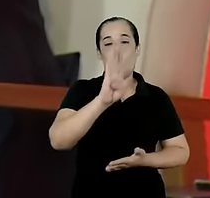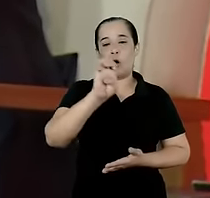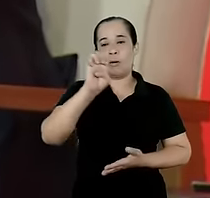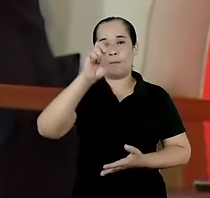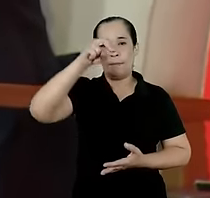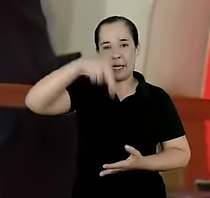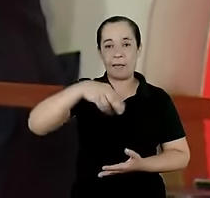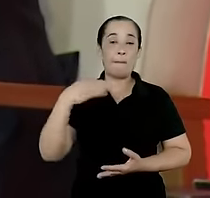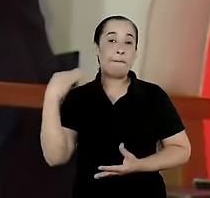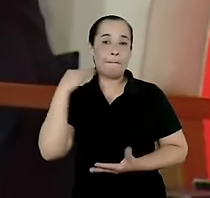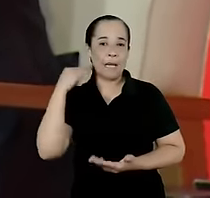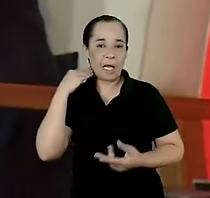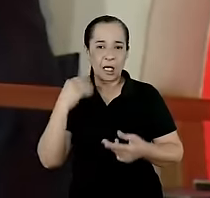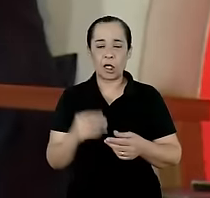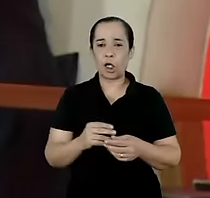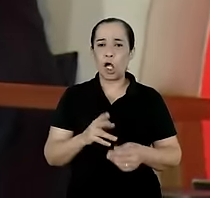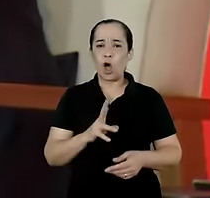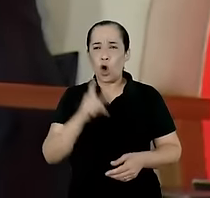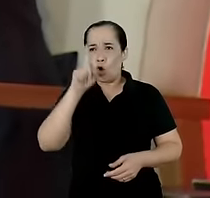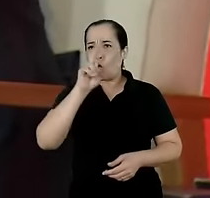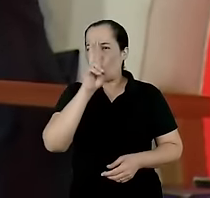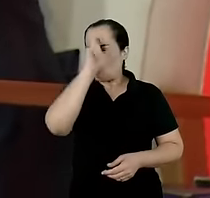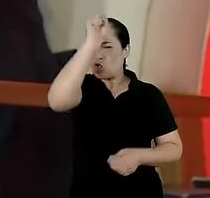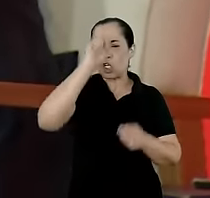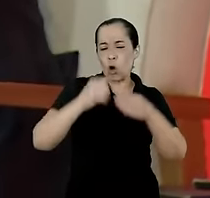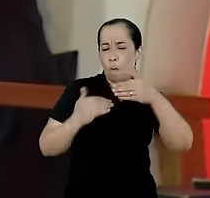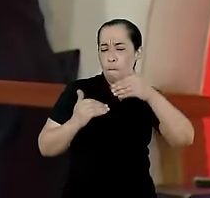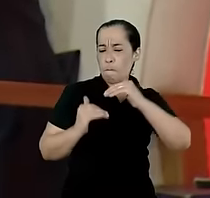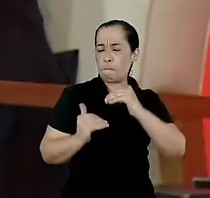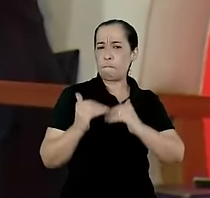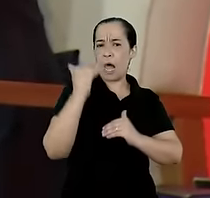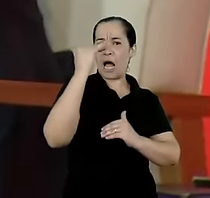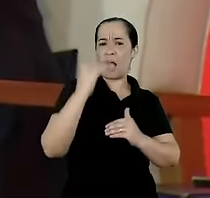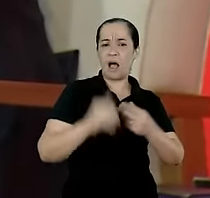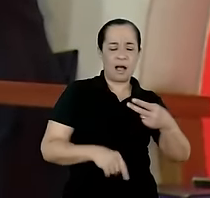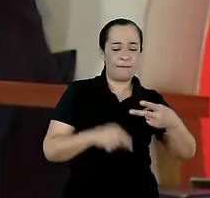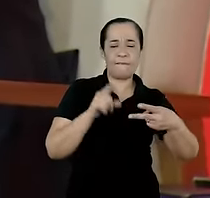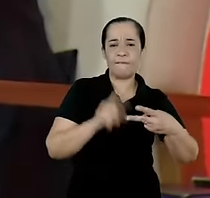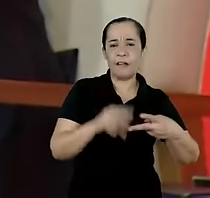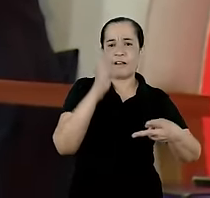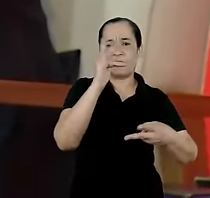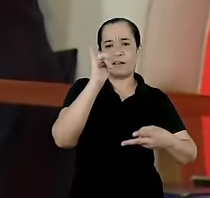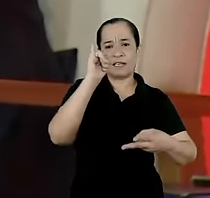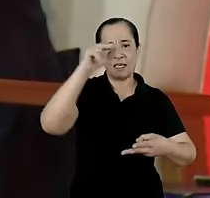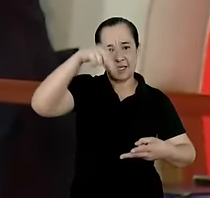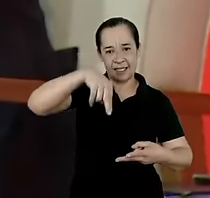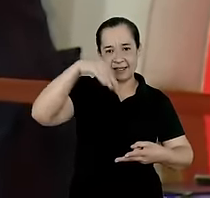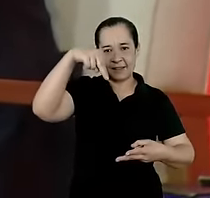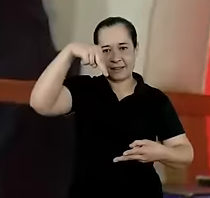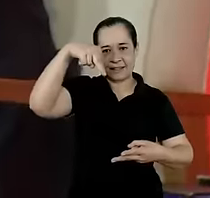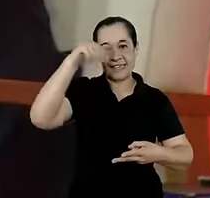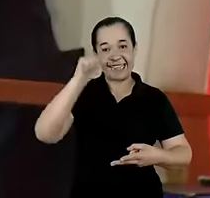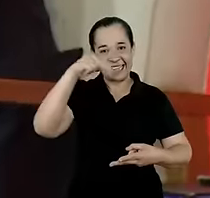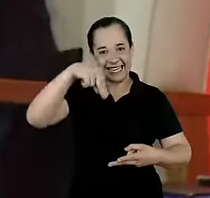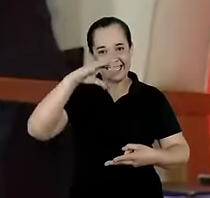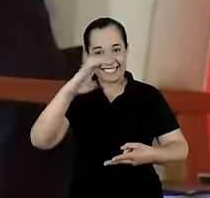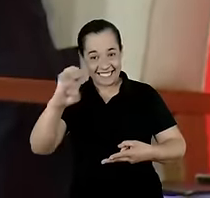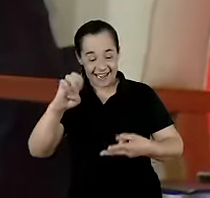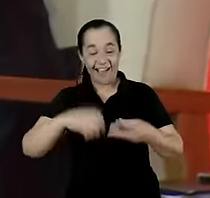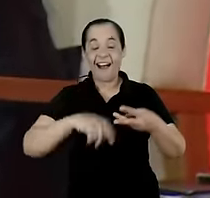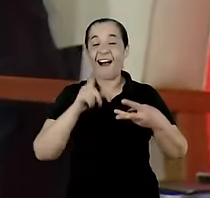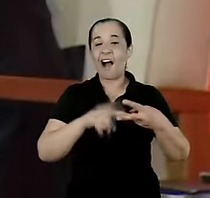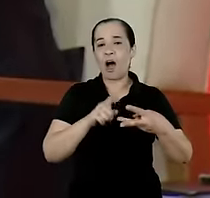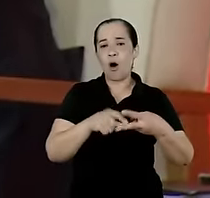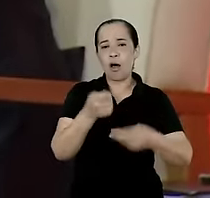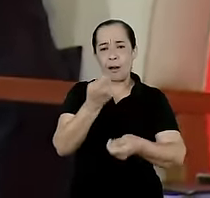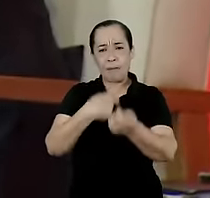evoluiu pro Open investment Open finance e a gente agora tá chegando no mercado de capitais explorando